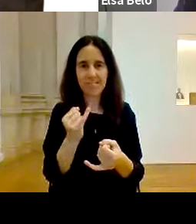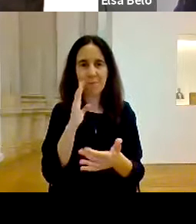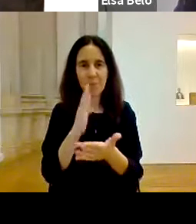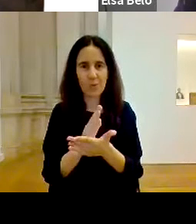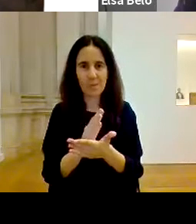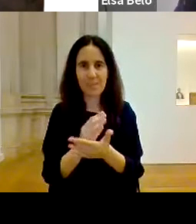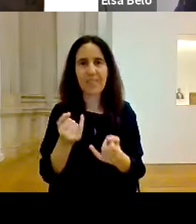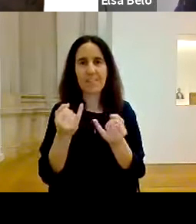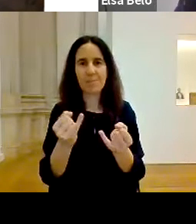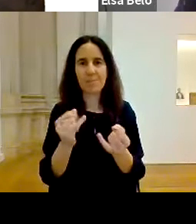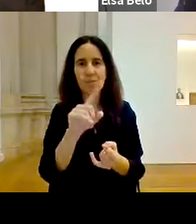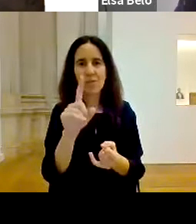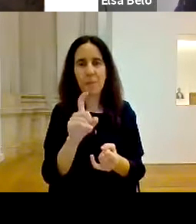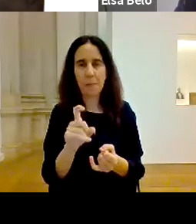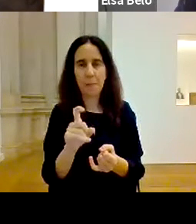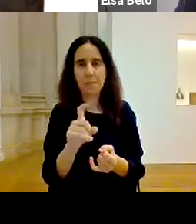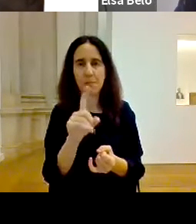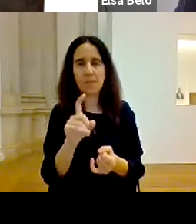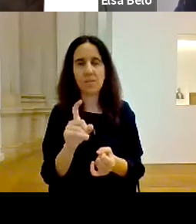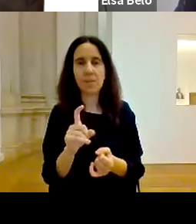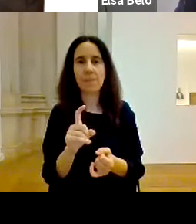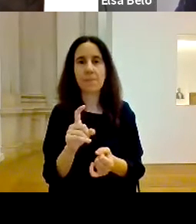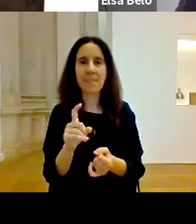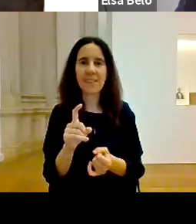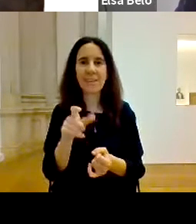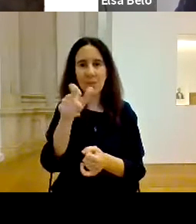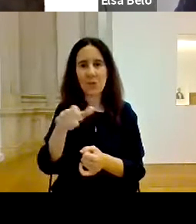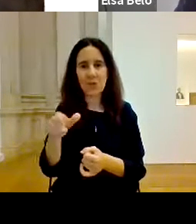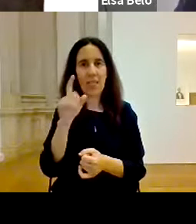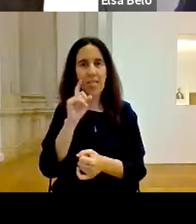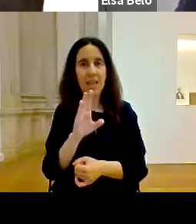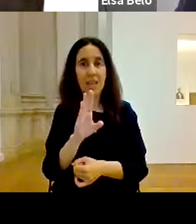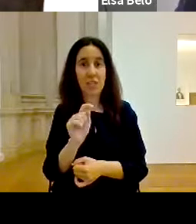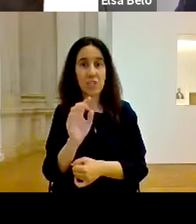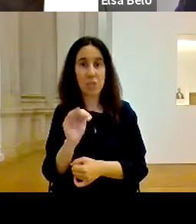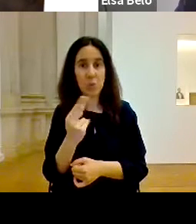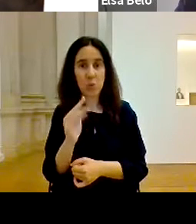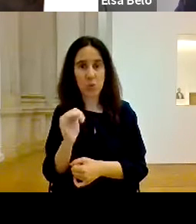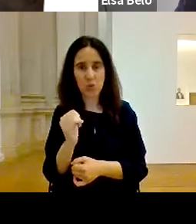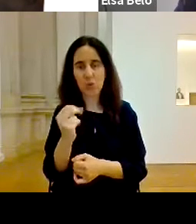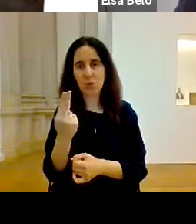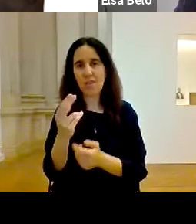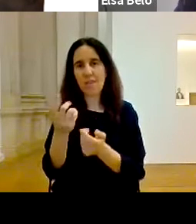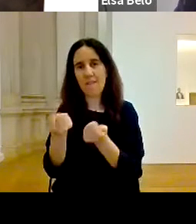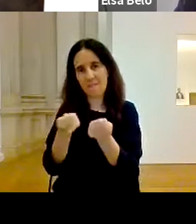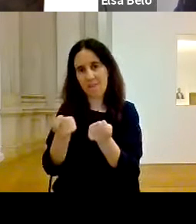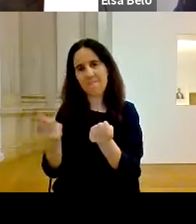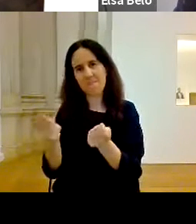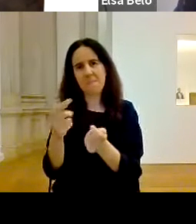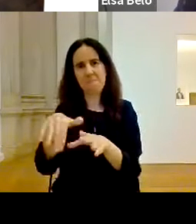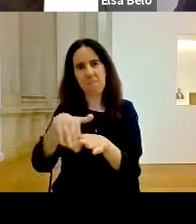aqui para as questões que a Jesus irá identificar aqui por parte dos nossos